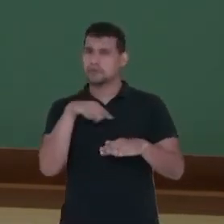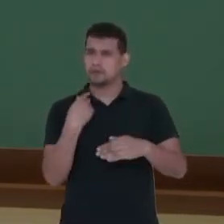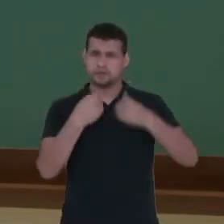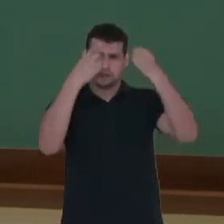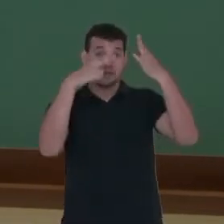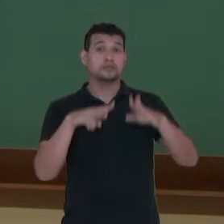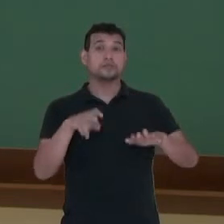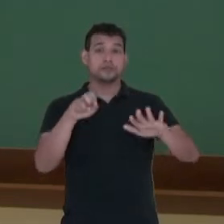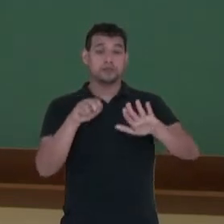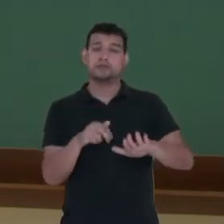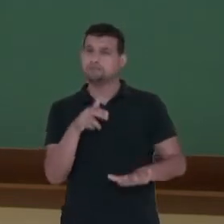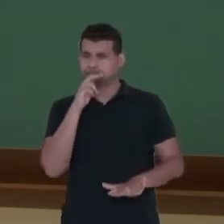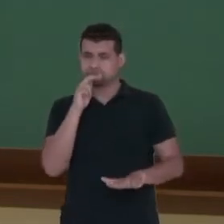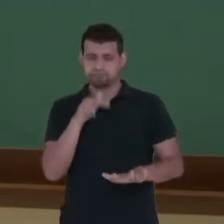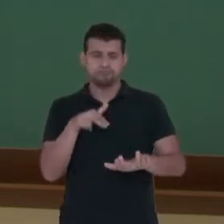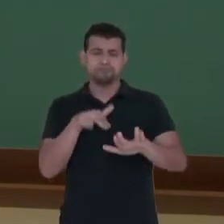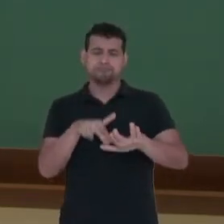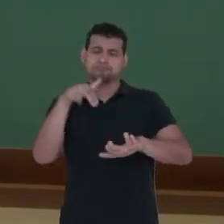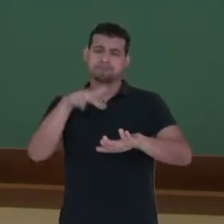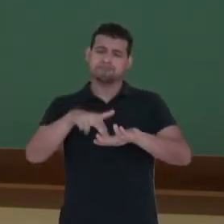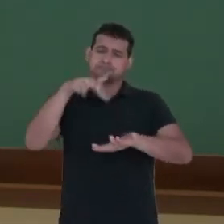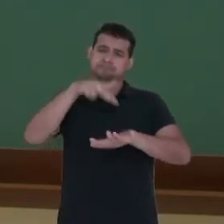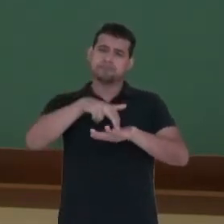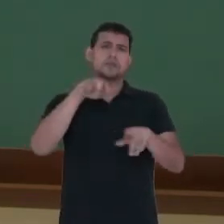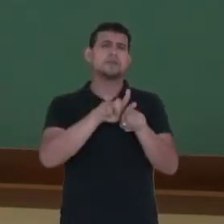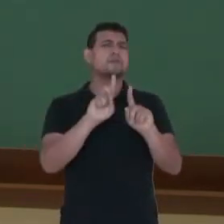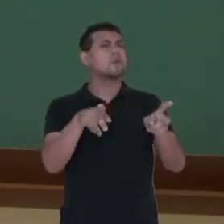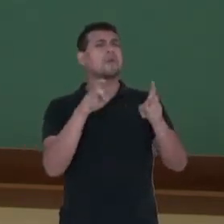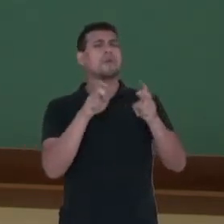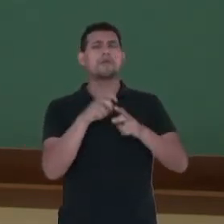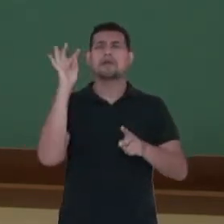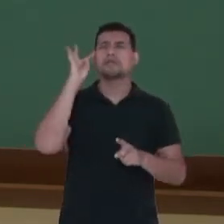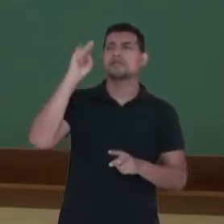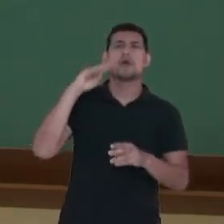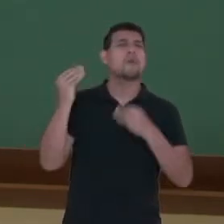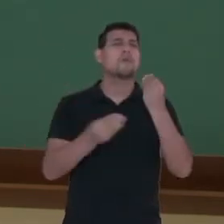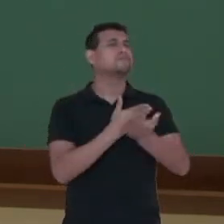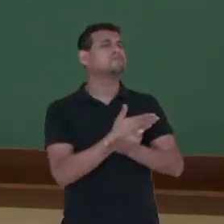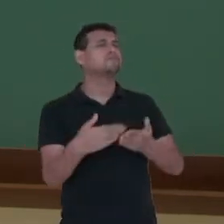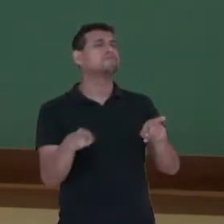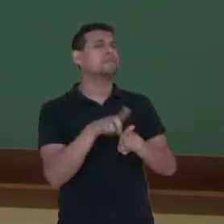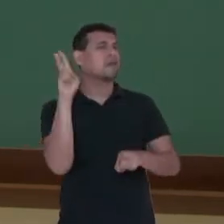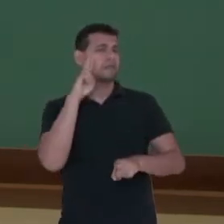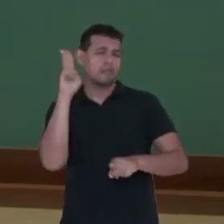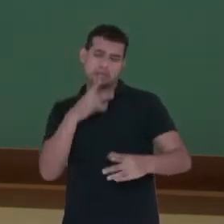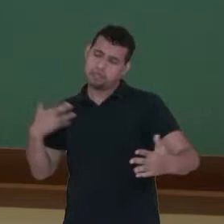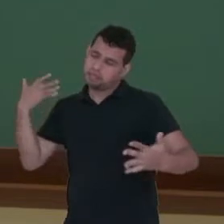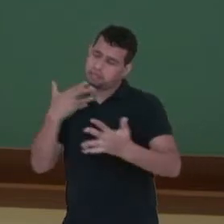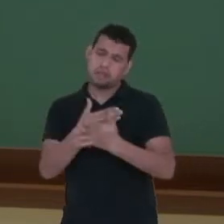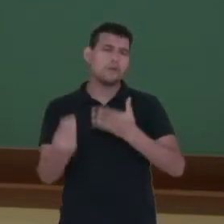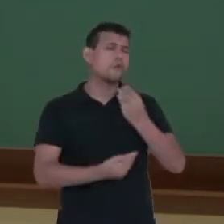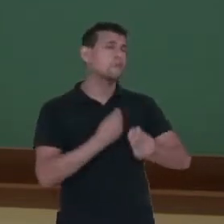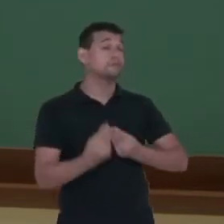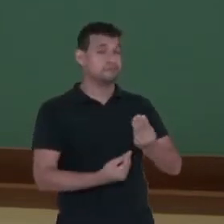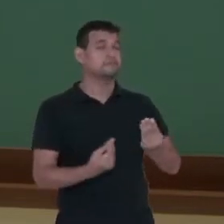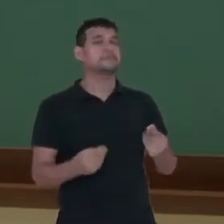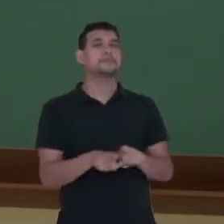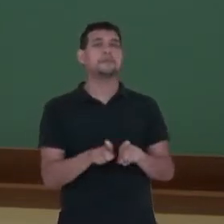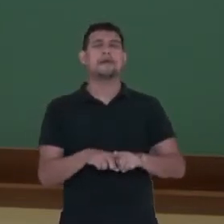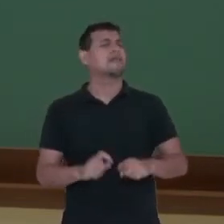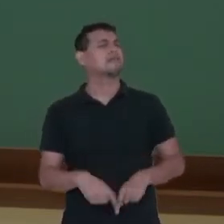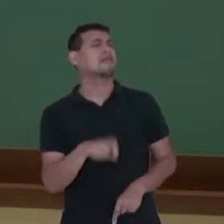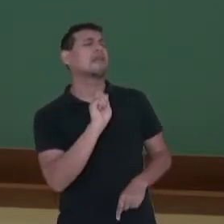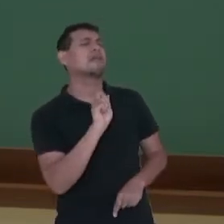vamos entender ali as suas categorias, a sua filosofia, qual é o seu histórico, de onde ele surgiu,